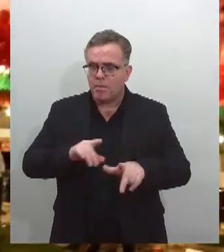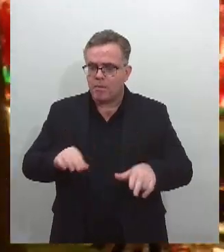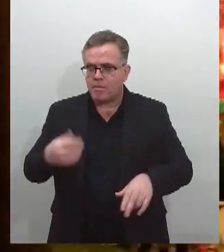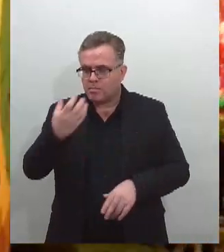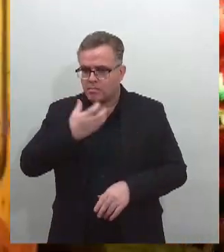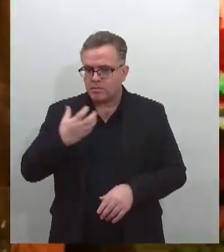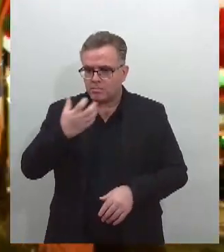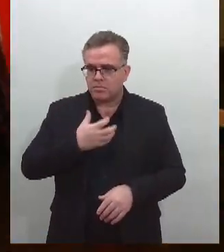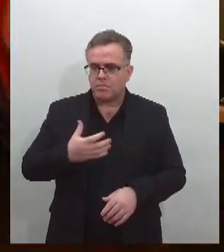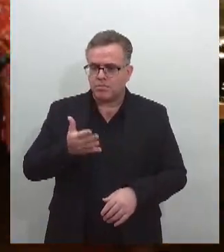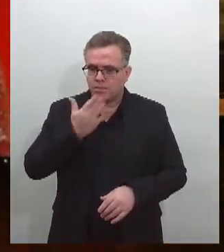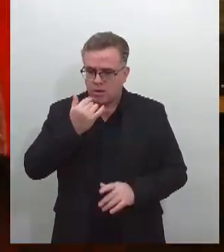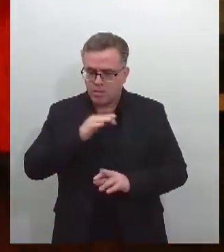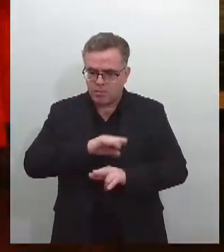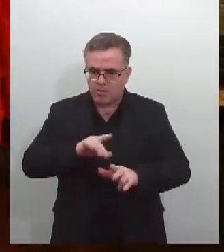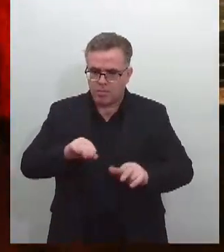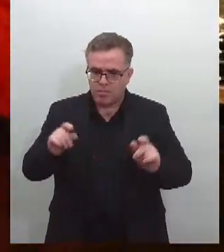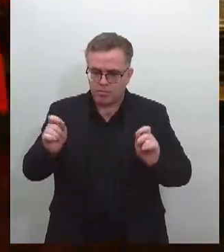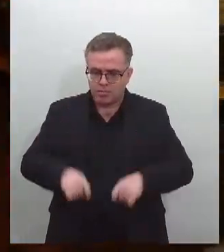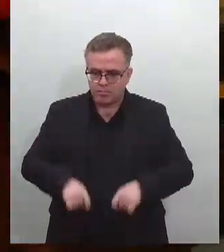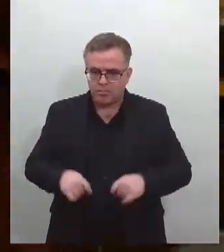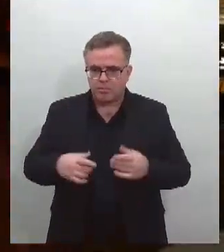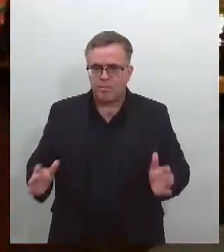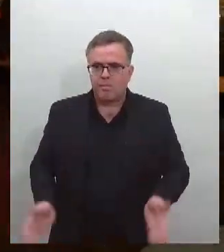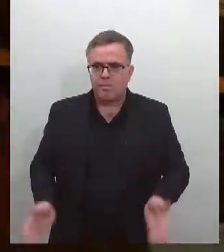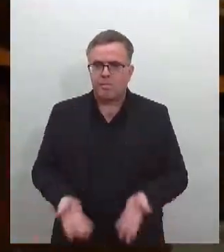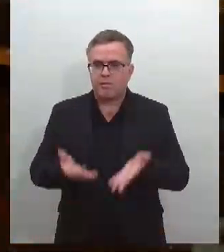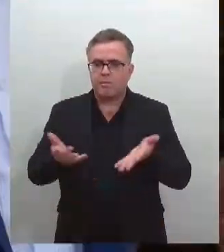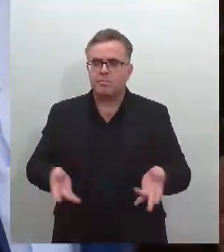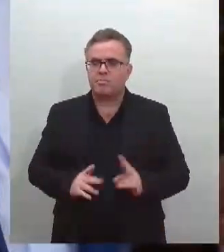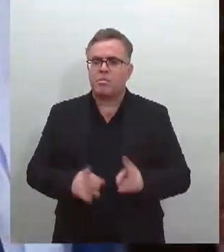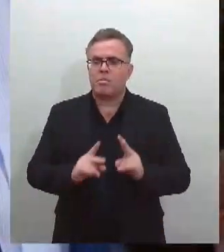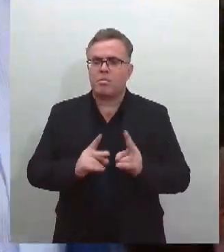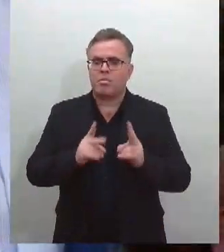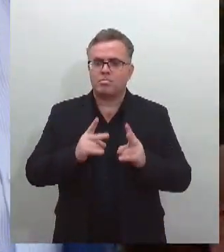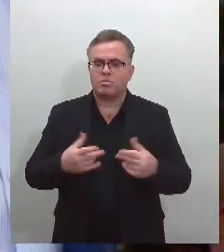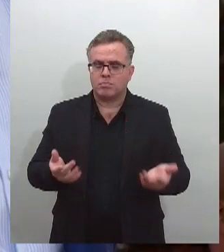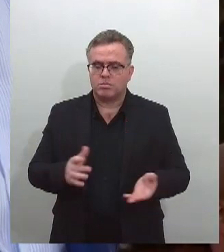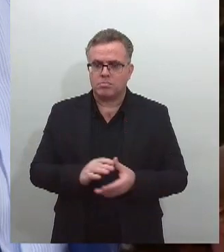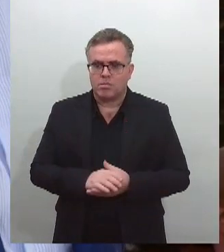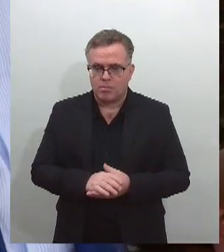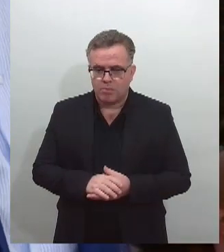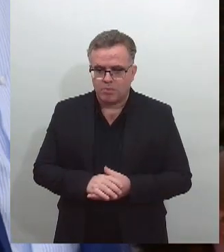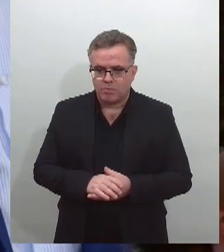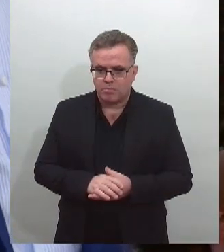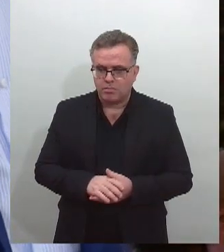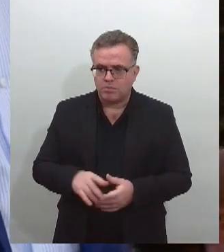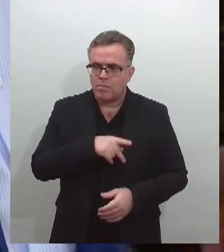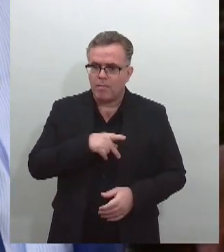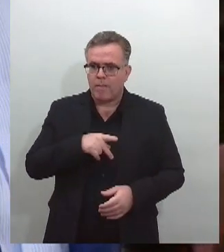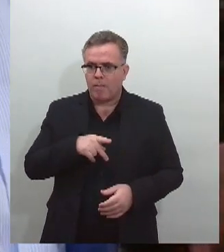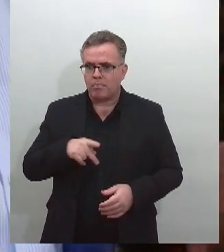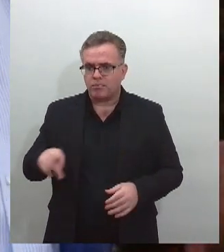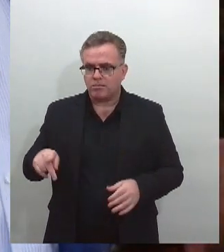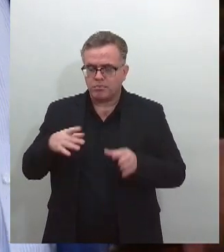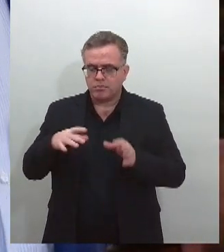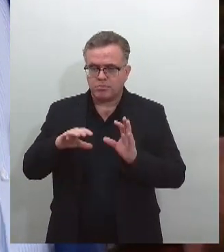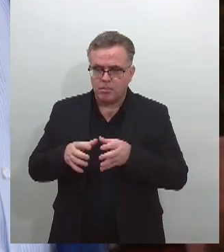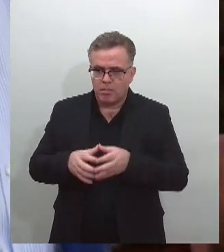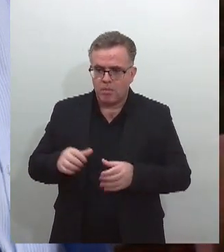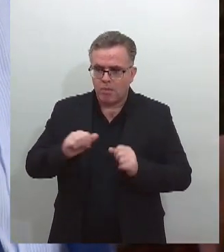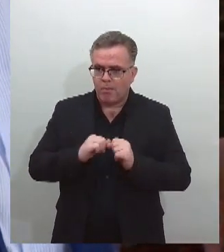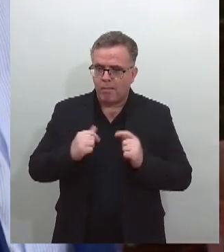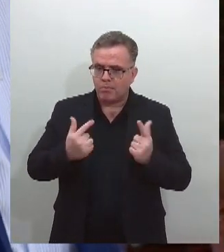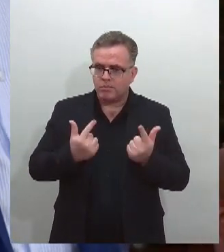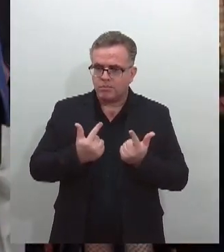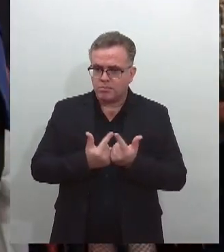diversas atrações que exaltaram as tradições e folclore local. Para o presidente do Grupo Vidan, a Assembleia Legislativa de